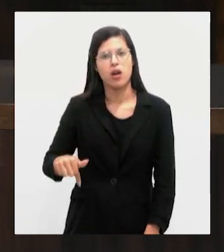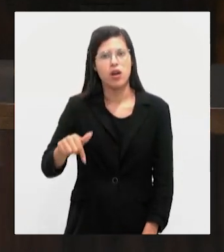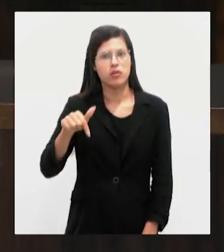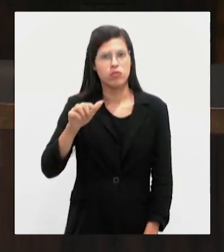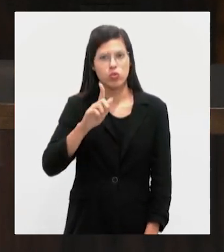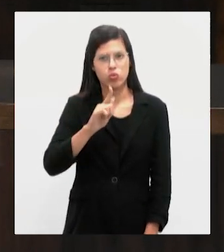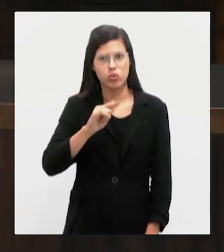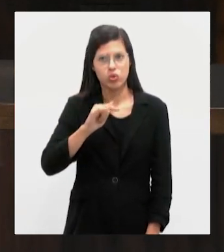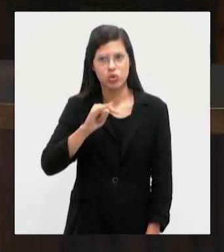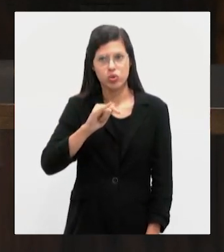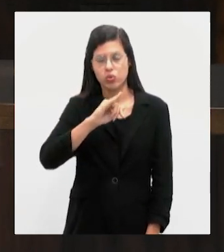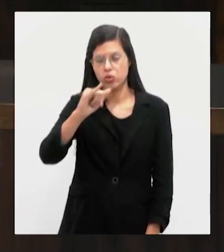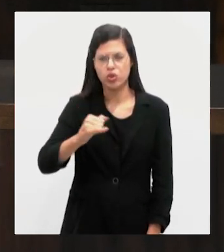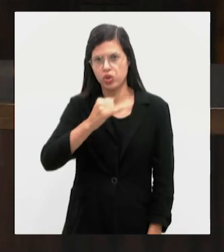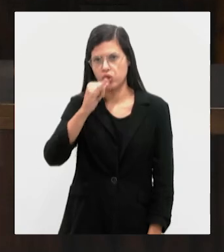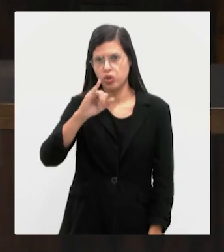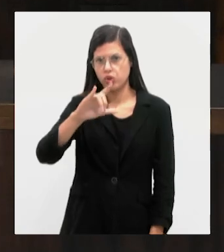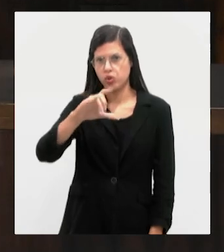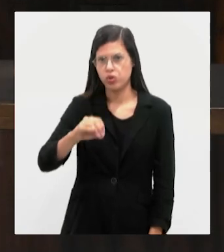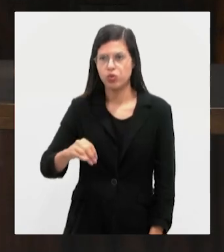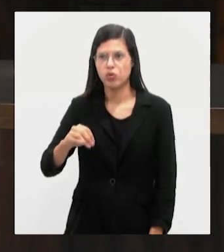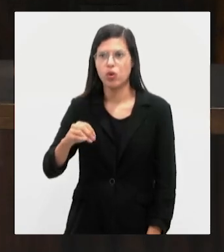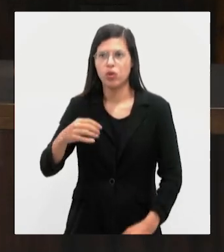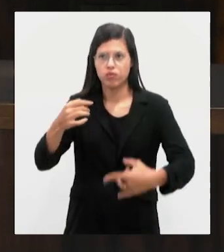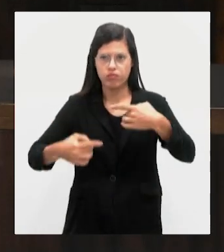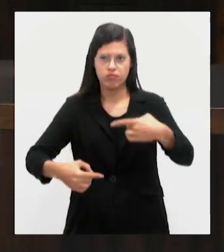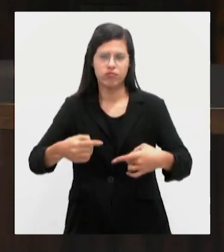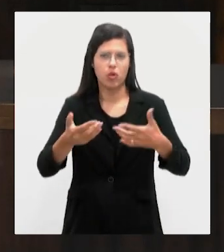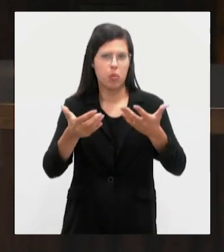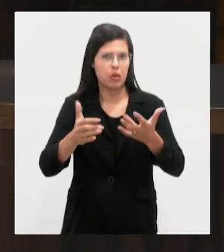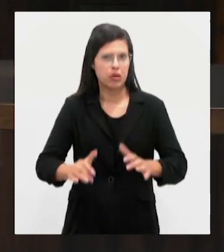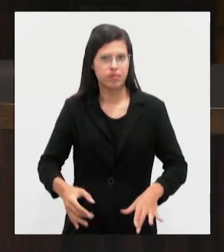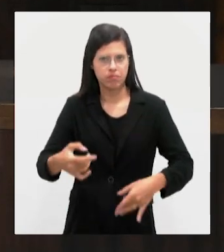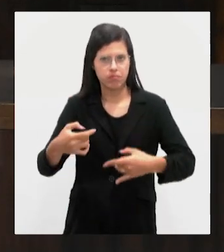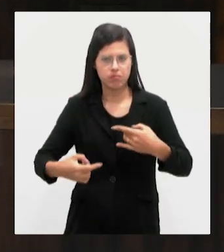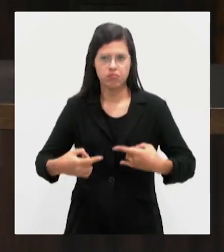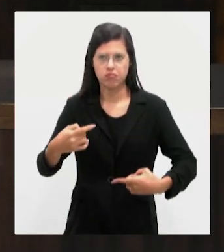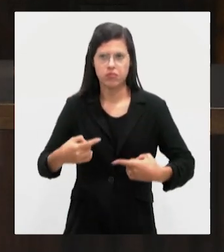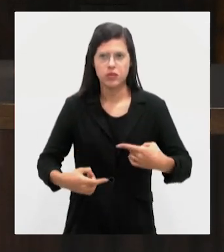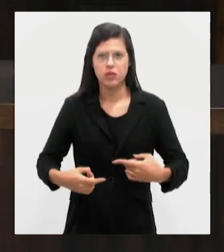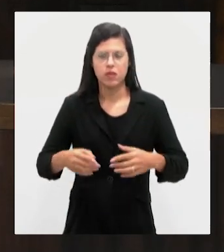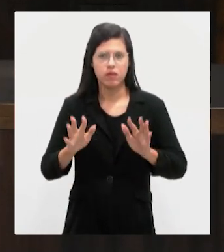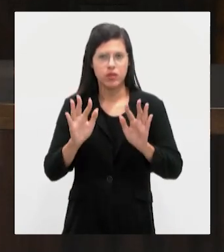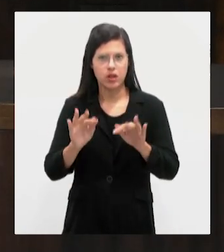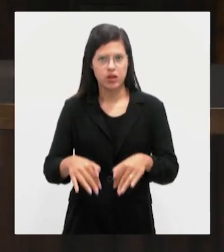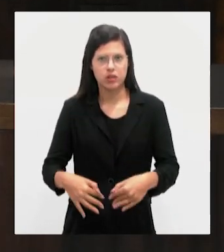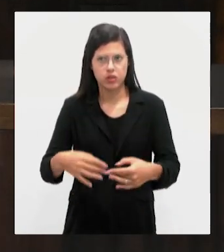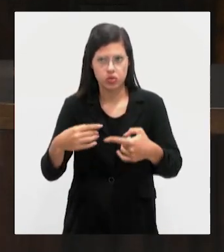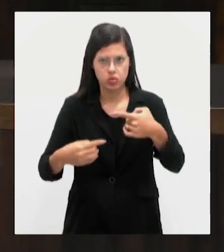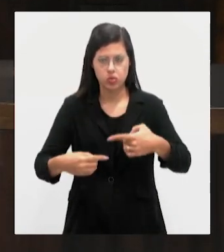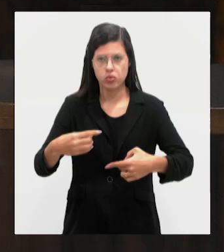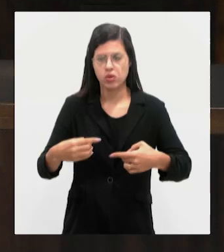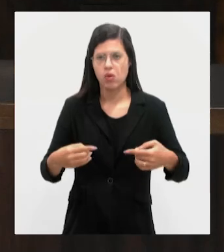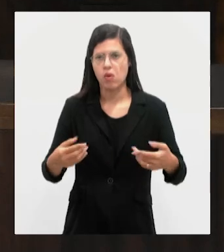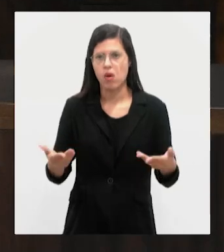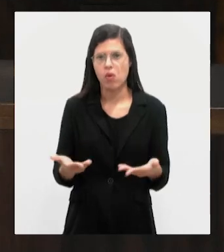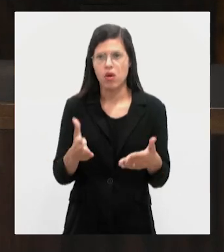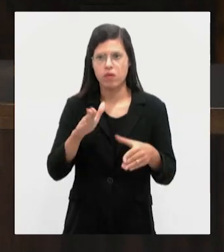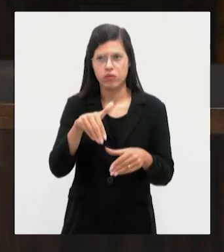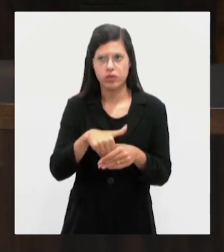outras providências. Em discussão, não havendo quem queira discutir, encerrada a discussão, em